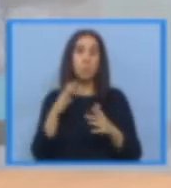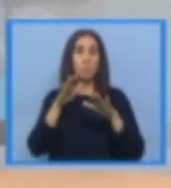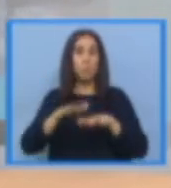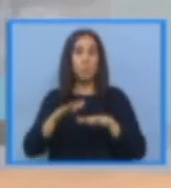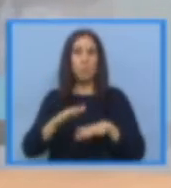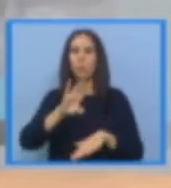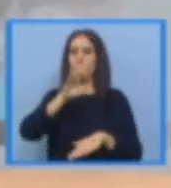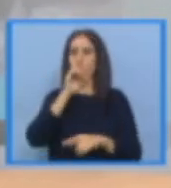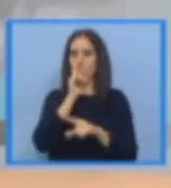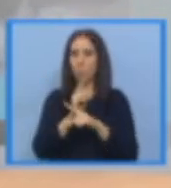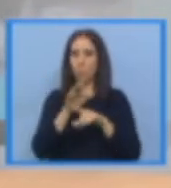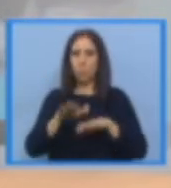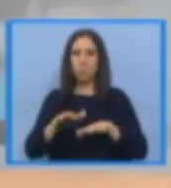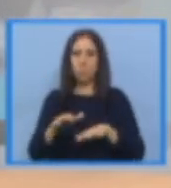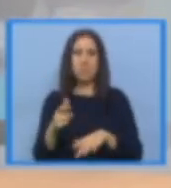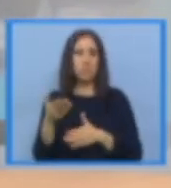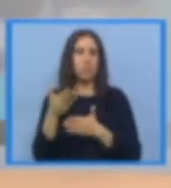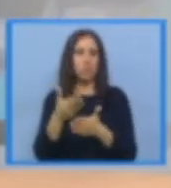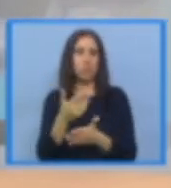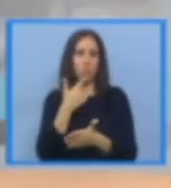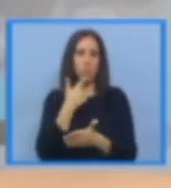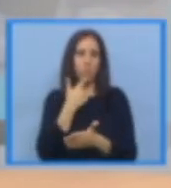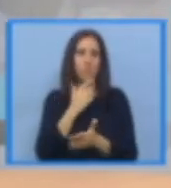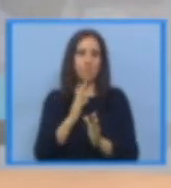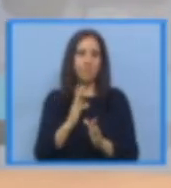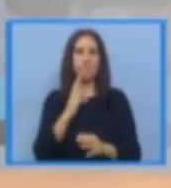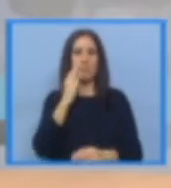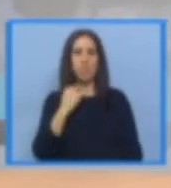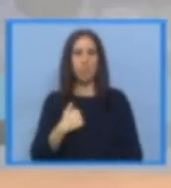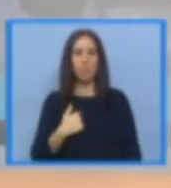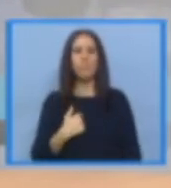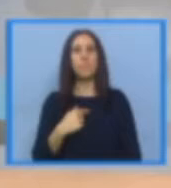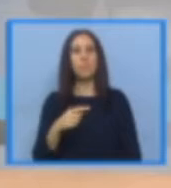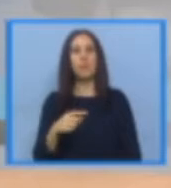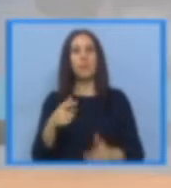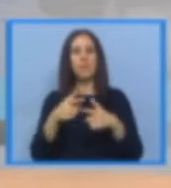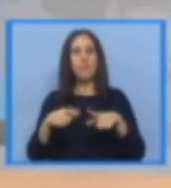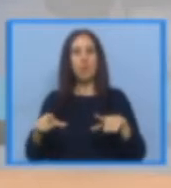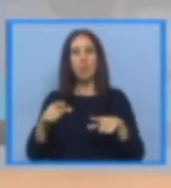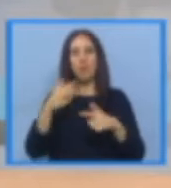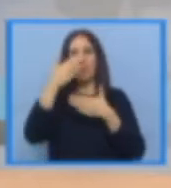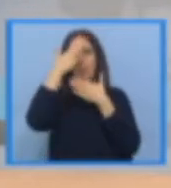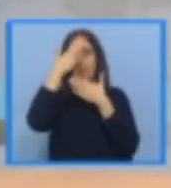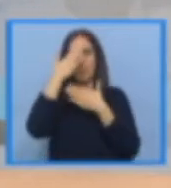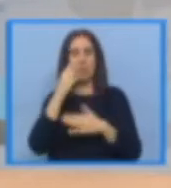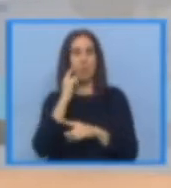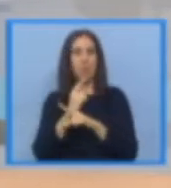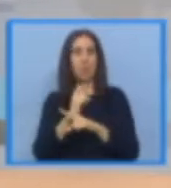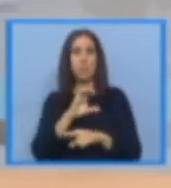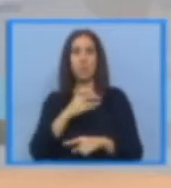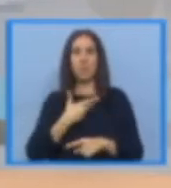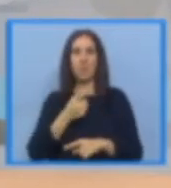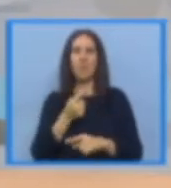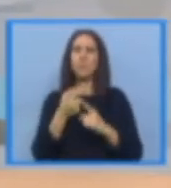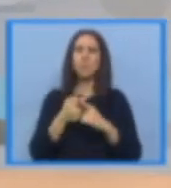também é muçulmano, e eu acho que isso ajuda bastante. Falam também o árabe como se fala no Chad, apesar de ser diferente,